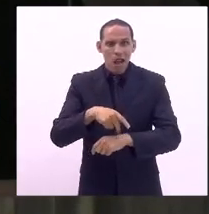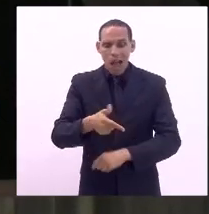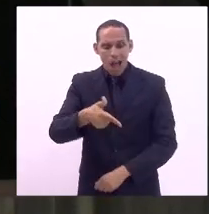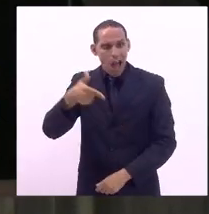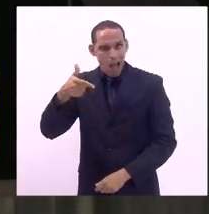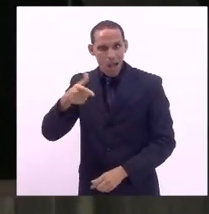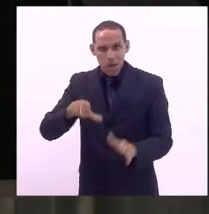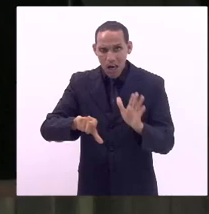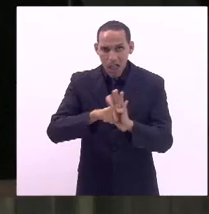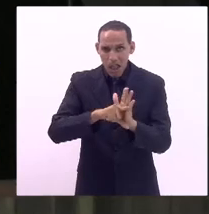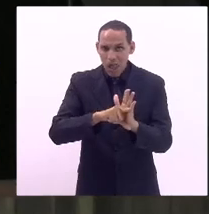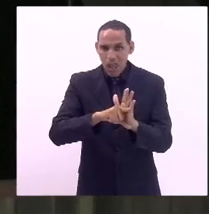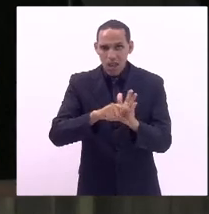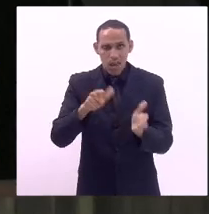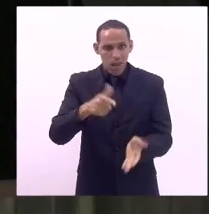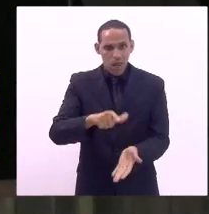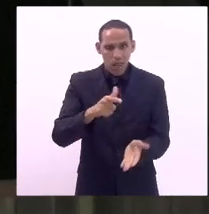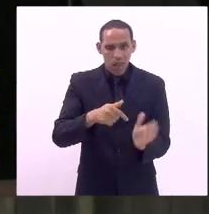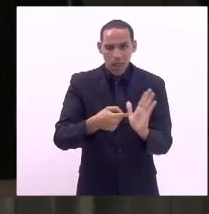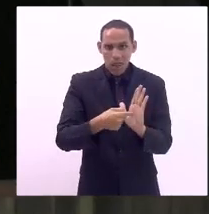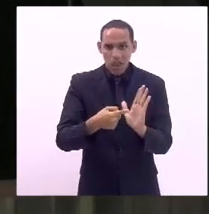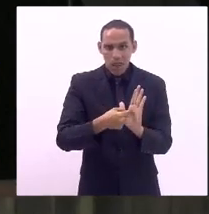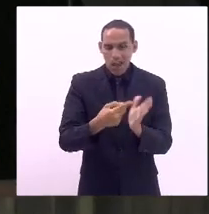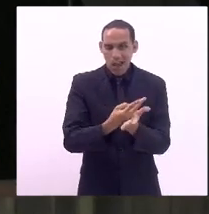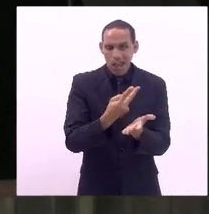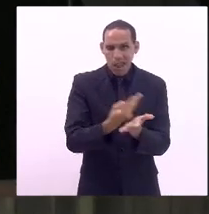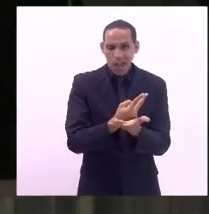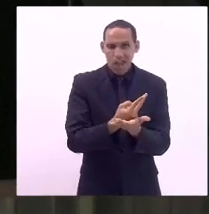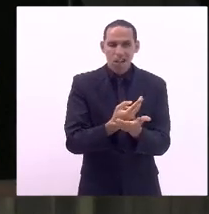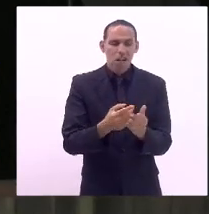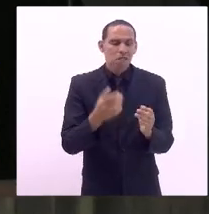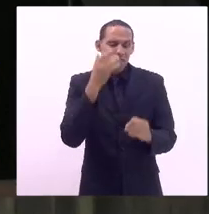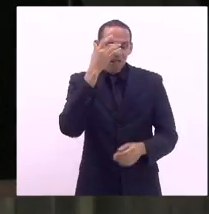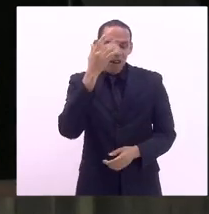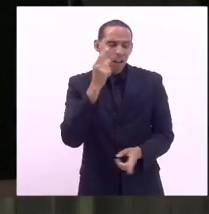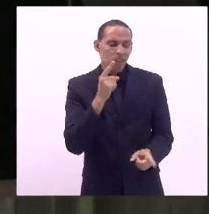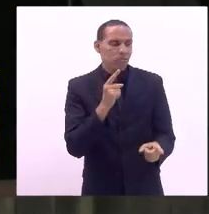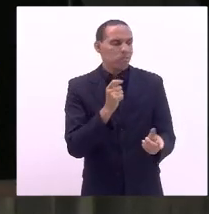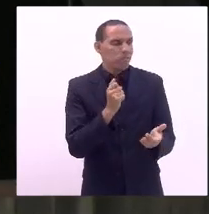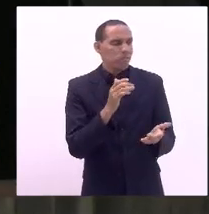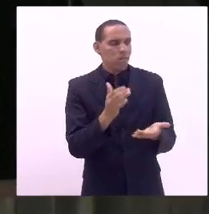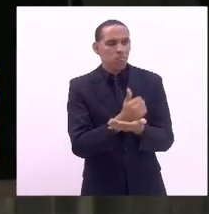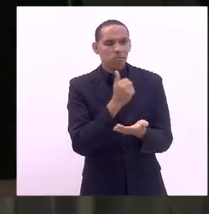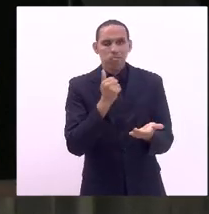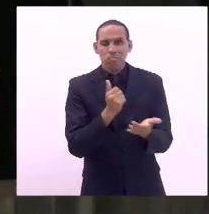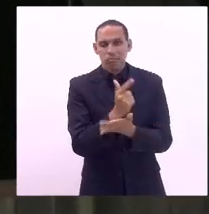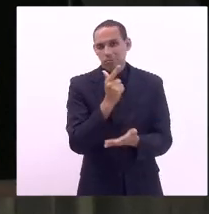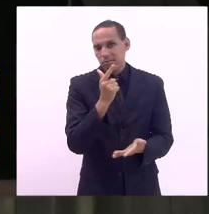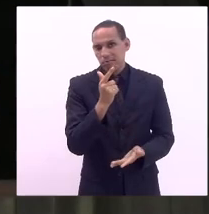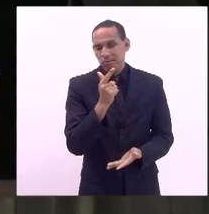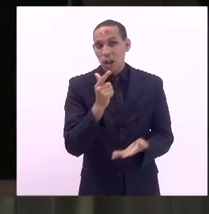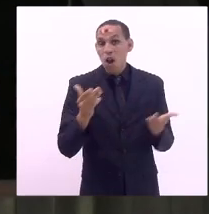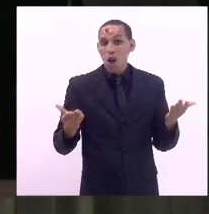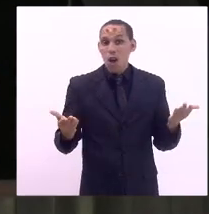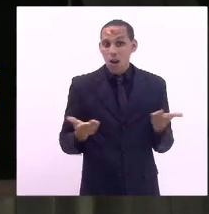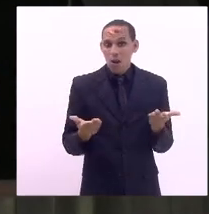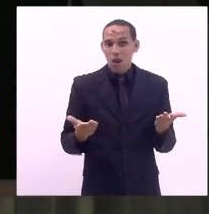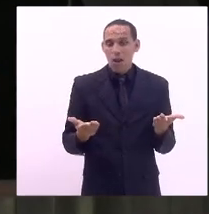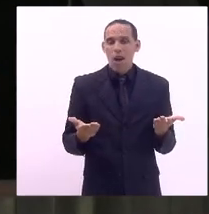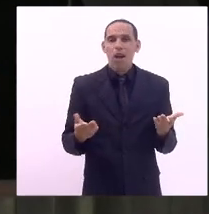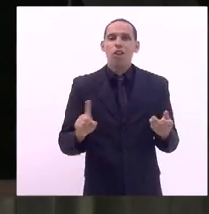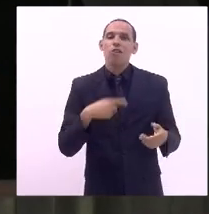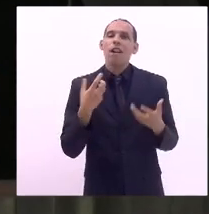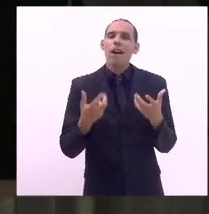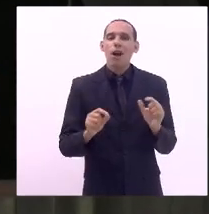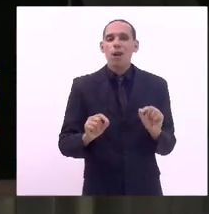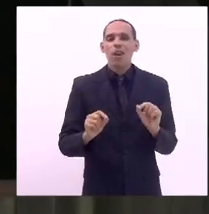muito fácil. O que nós, na verdade, queremos com esse dia é enaltecermos quem